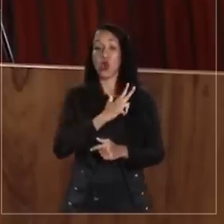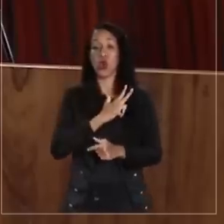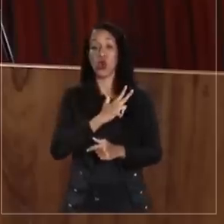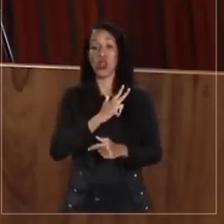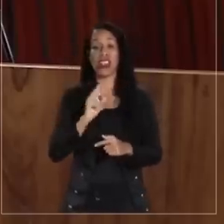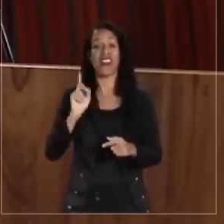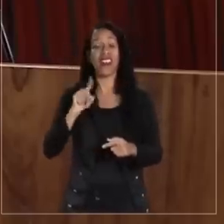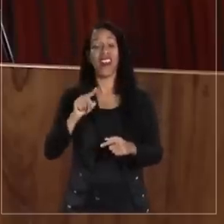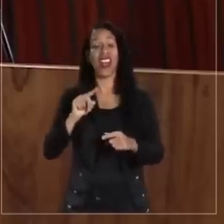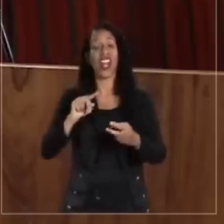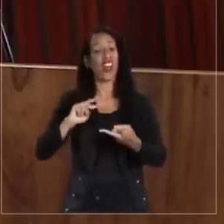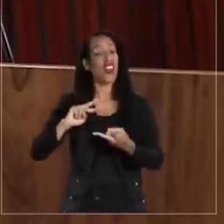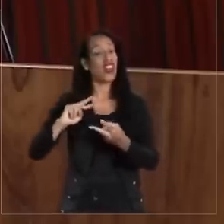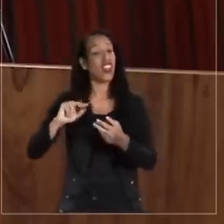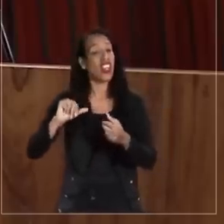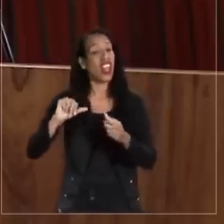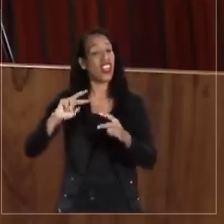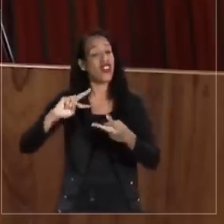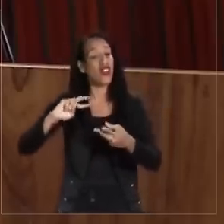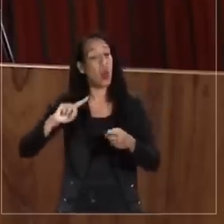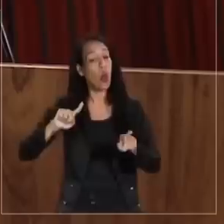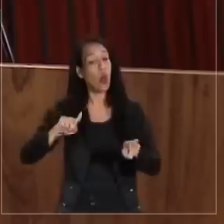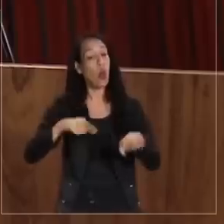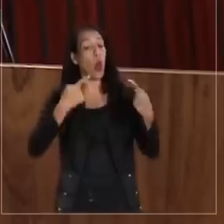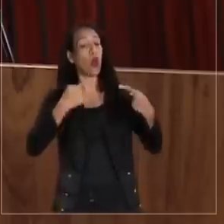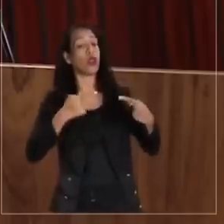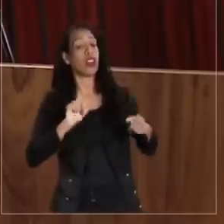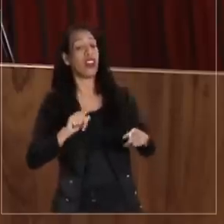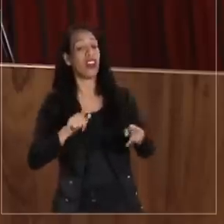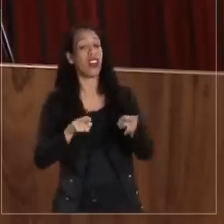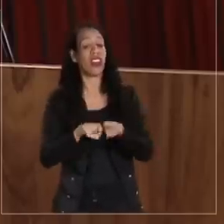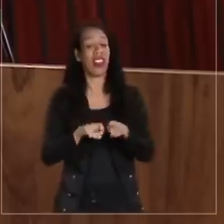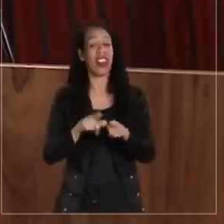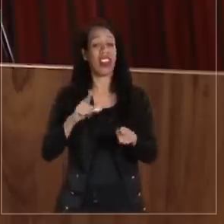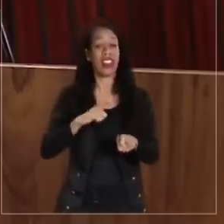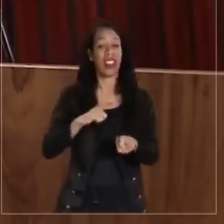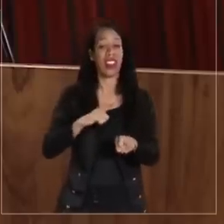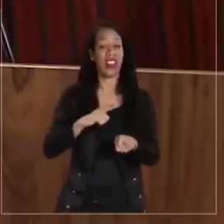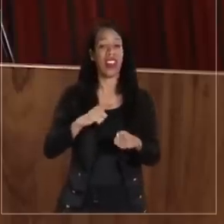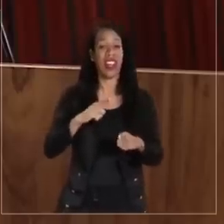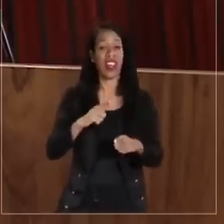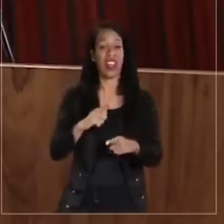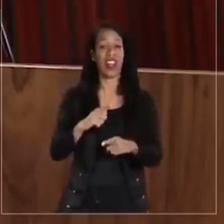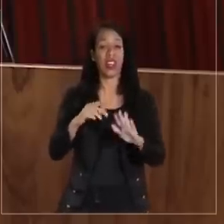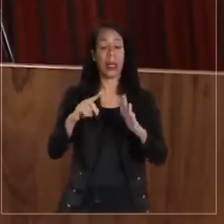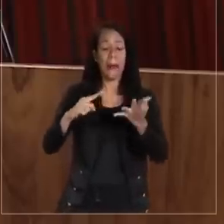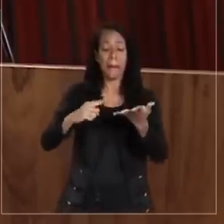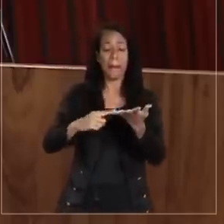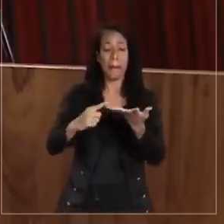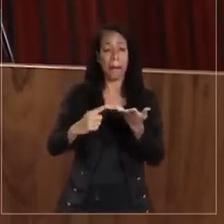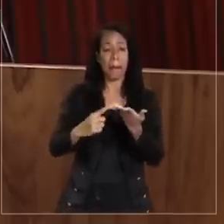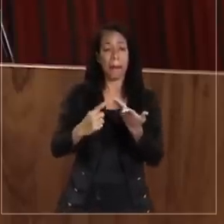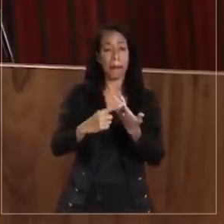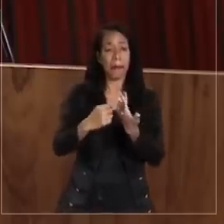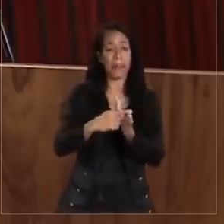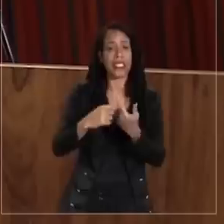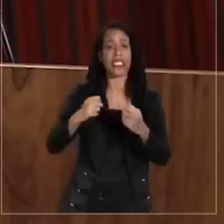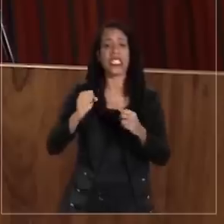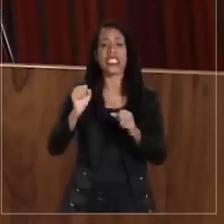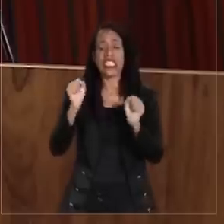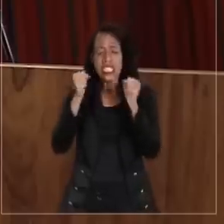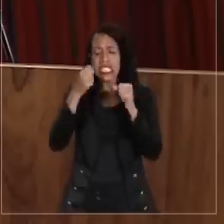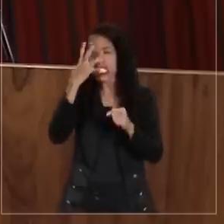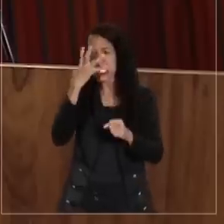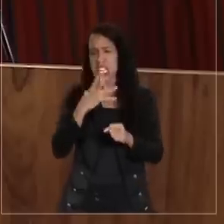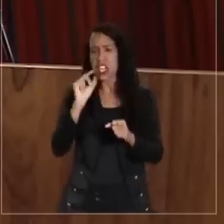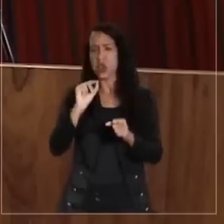urnas do primeiro investigado. Houve agravos contundentes contra o Poder